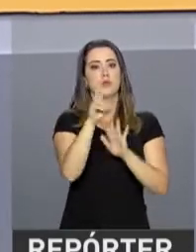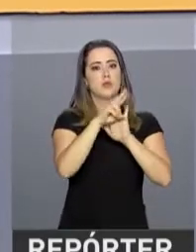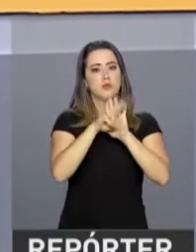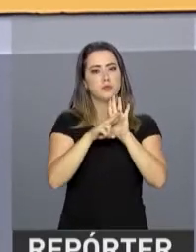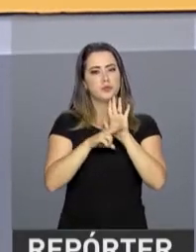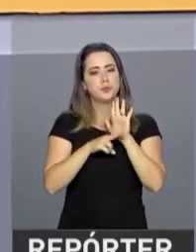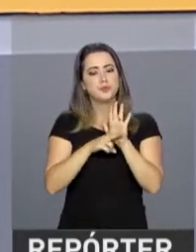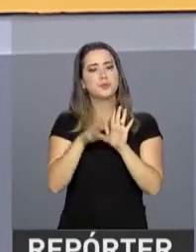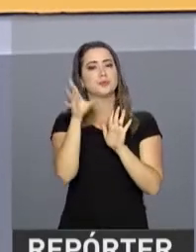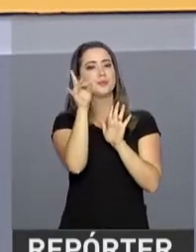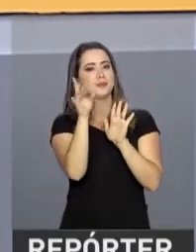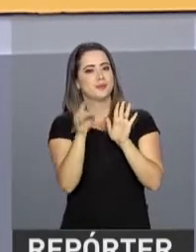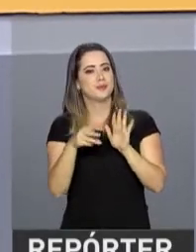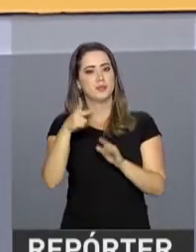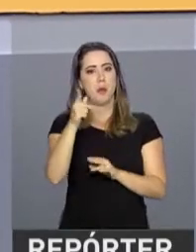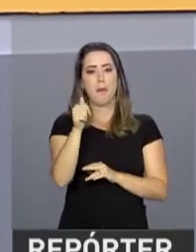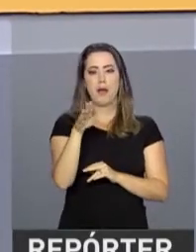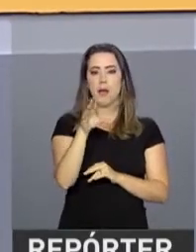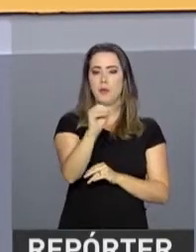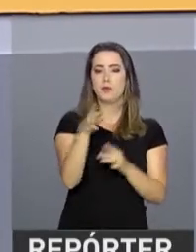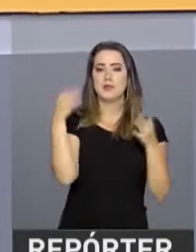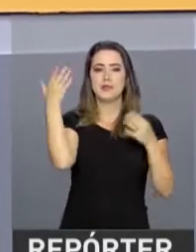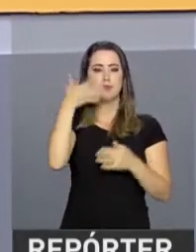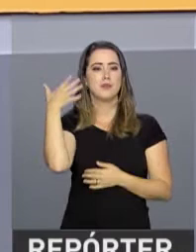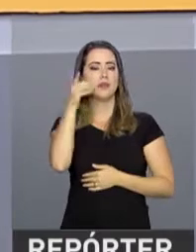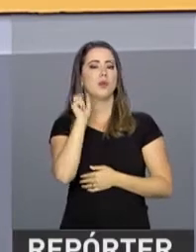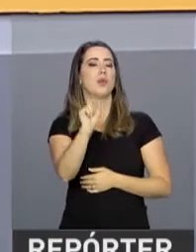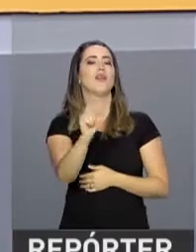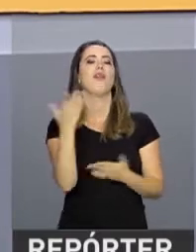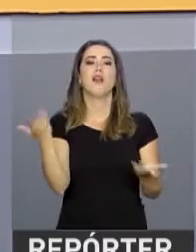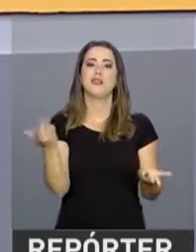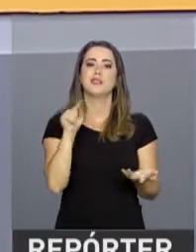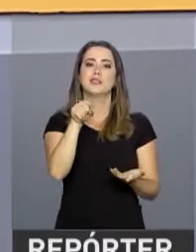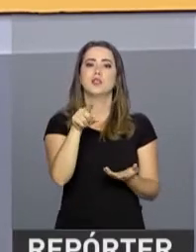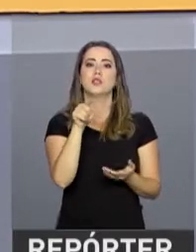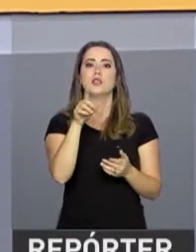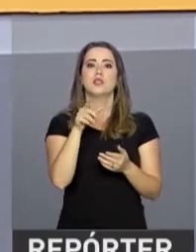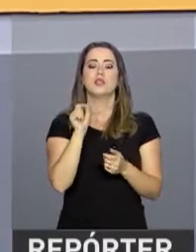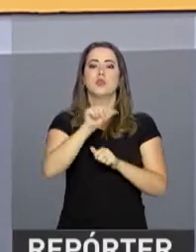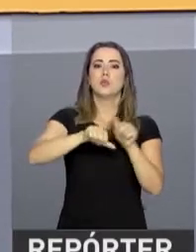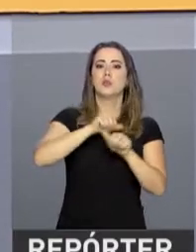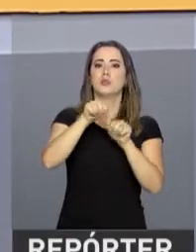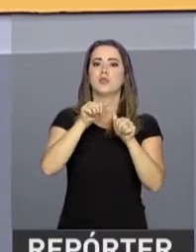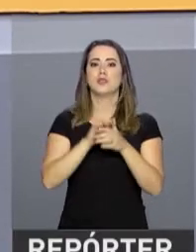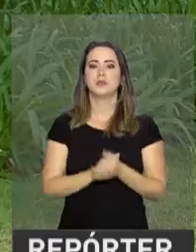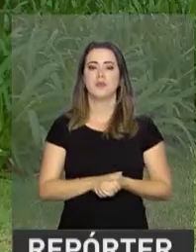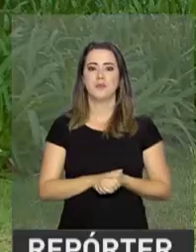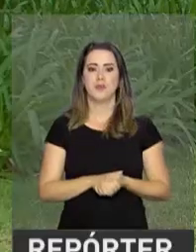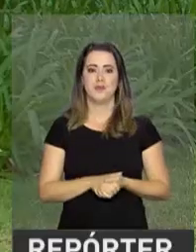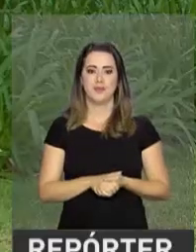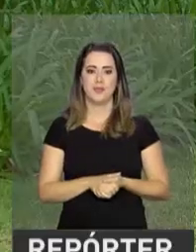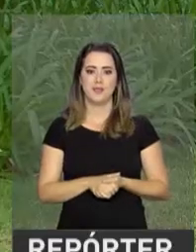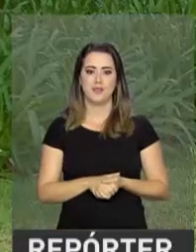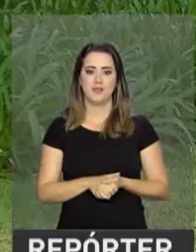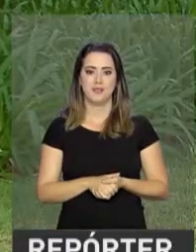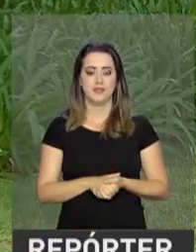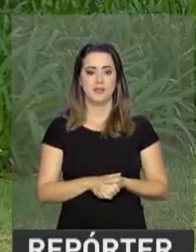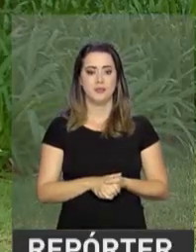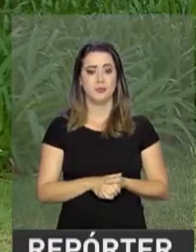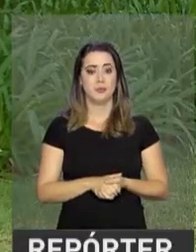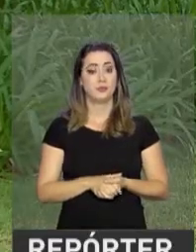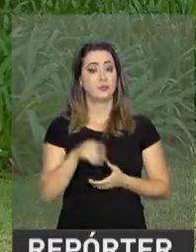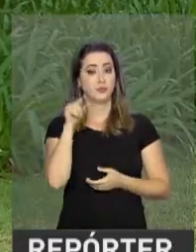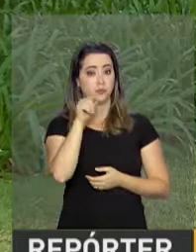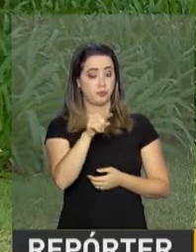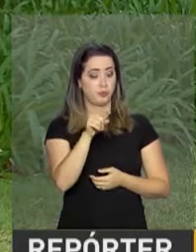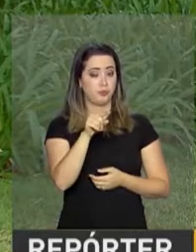repórter pablo um dia explica pra gente o que é aerodesporto e o que o que vai mudar a agência